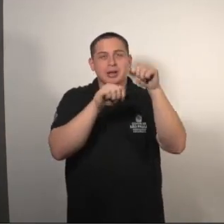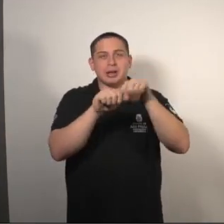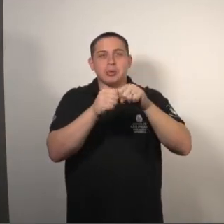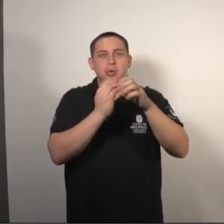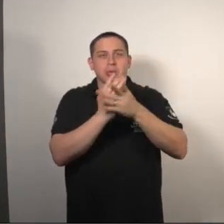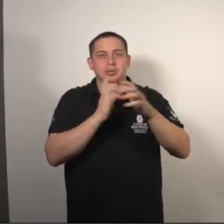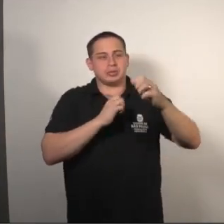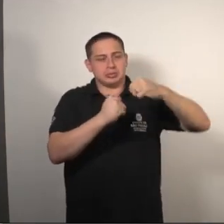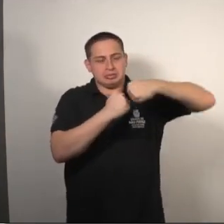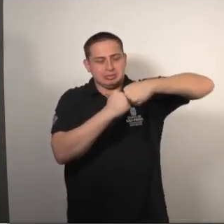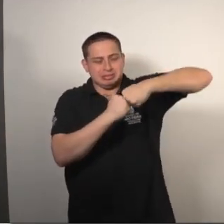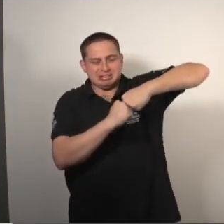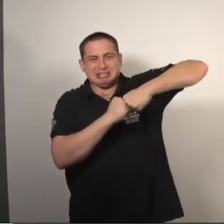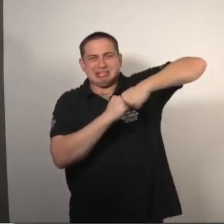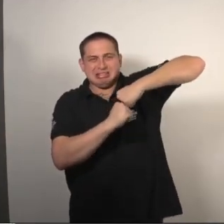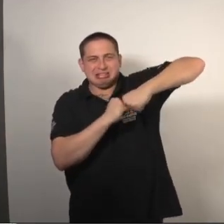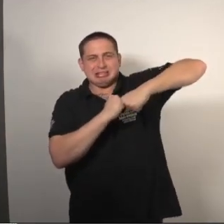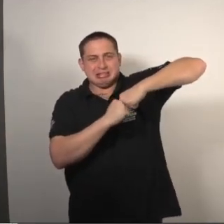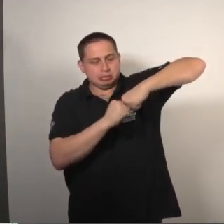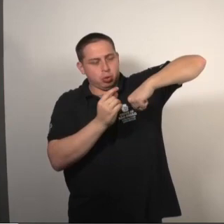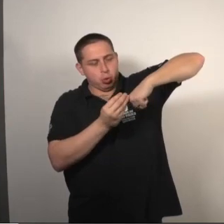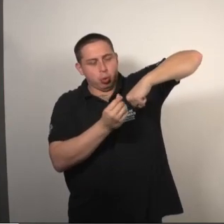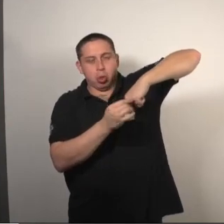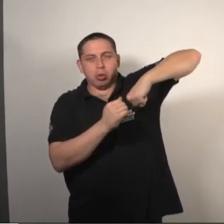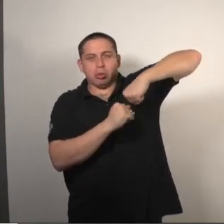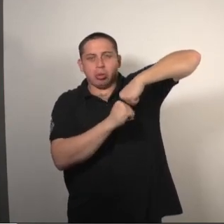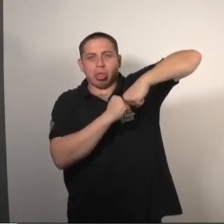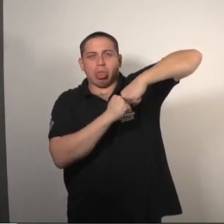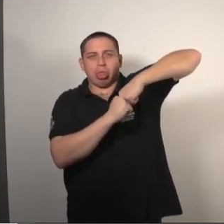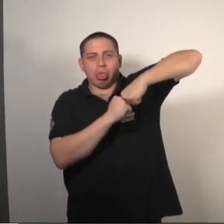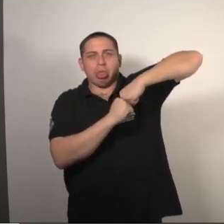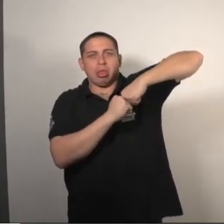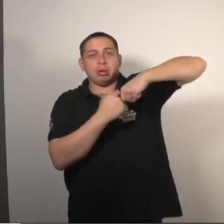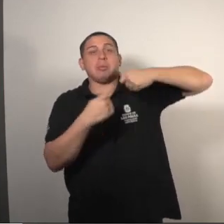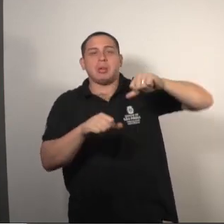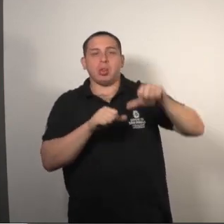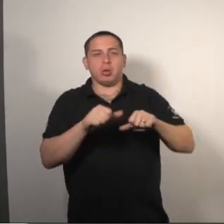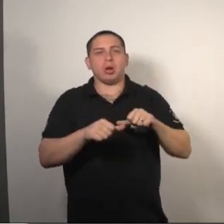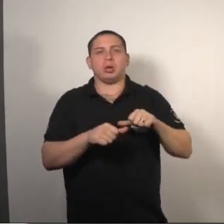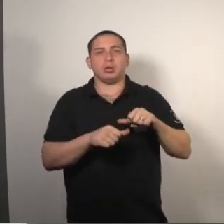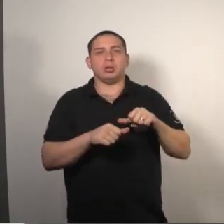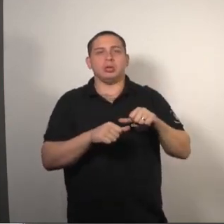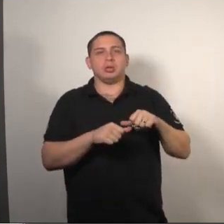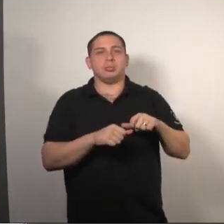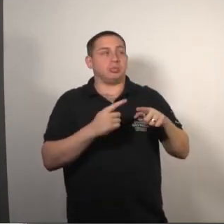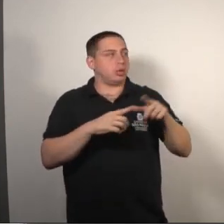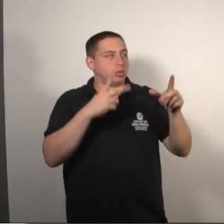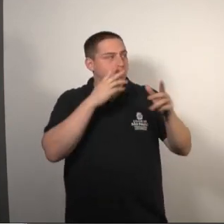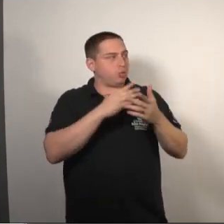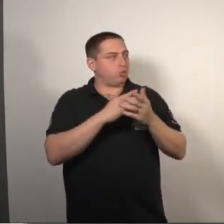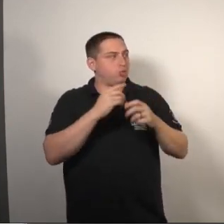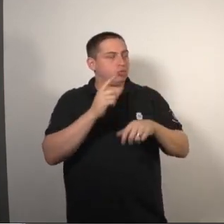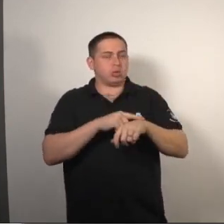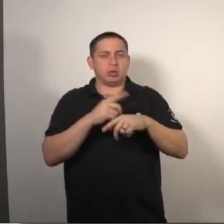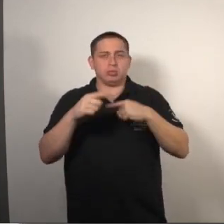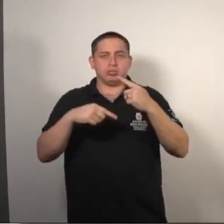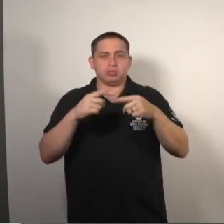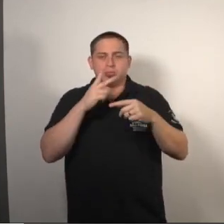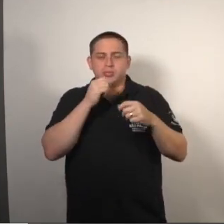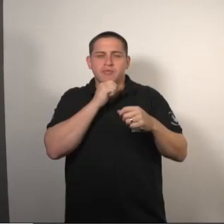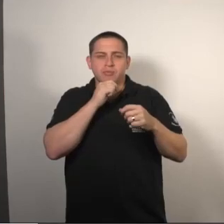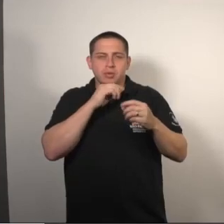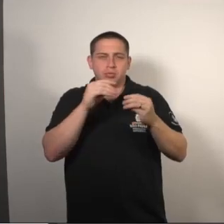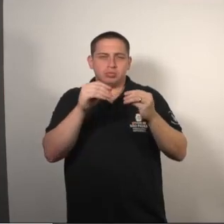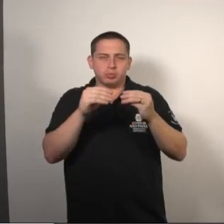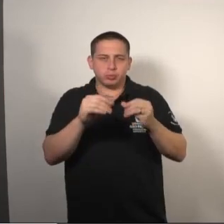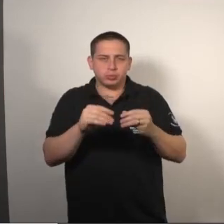E aí sim a gente começa a ter essas rupturas, esses comprometimentos de estrutura que